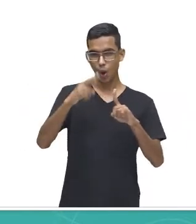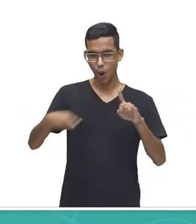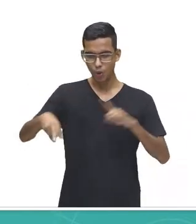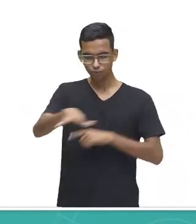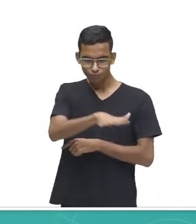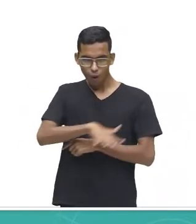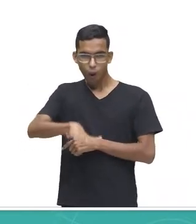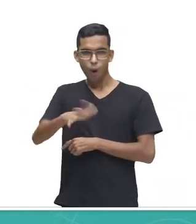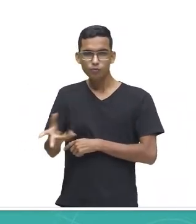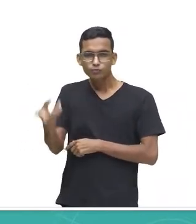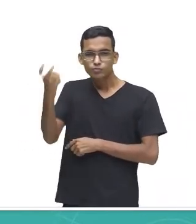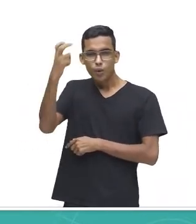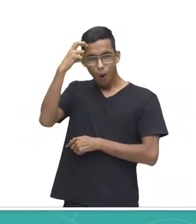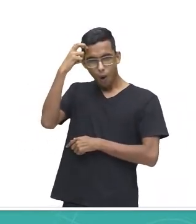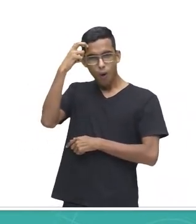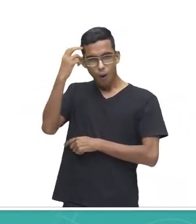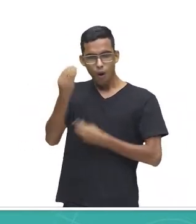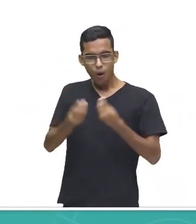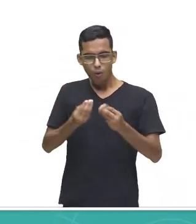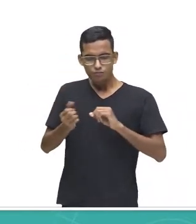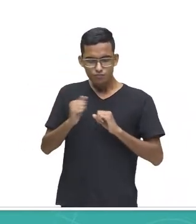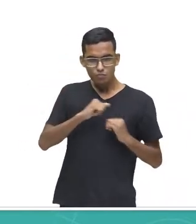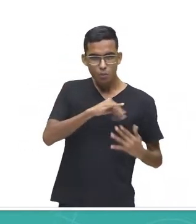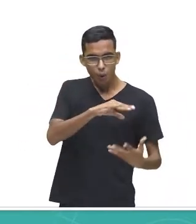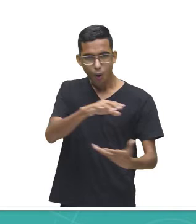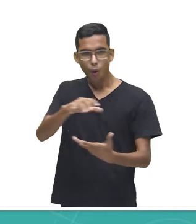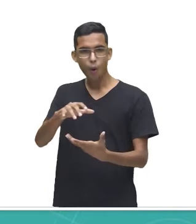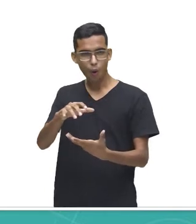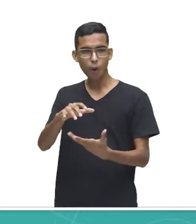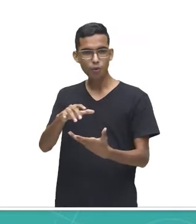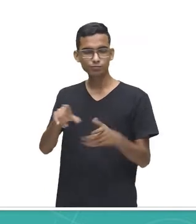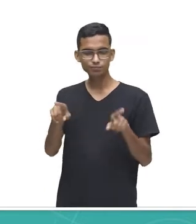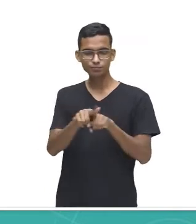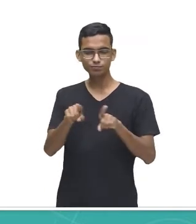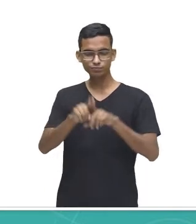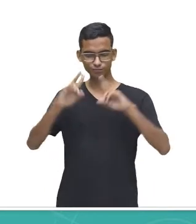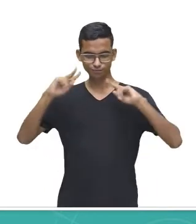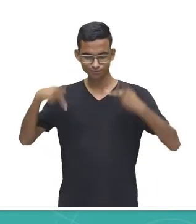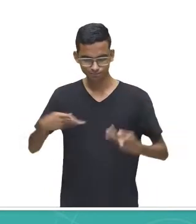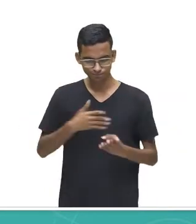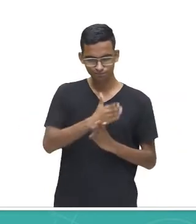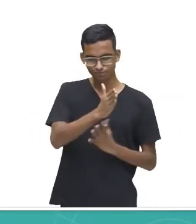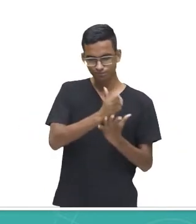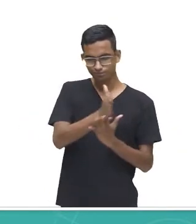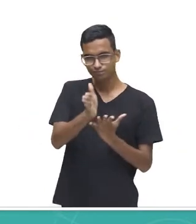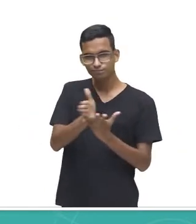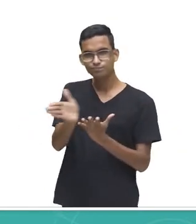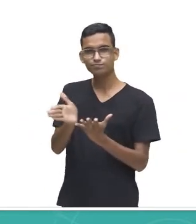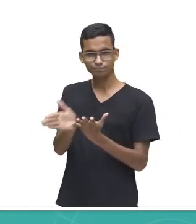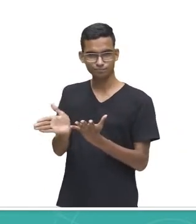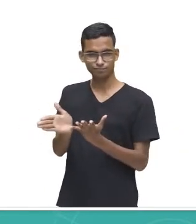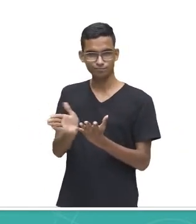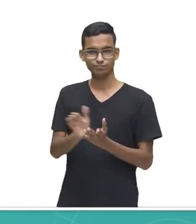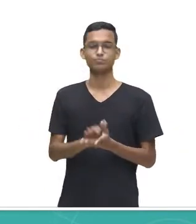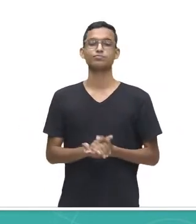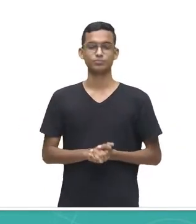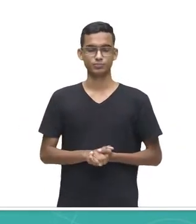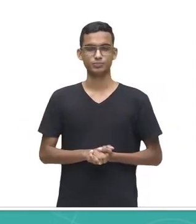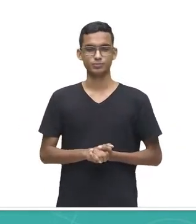cultural, no destino do mundo e do ser humano. Vamos lá então,